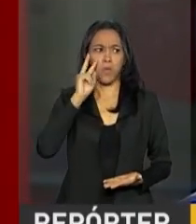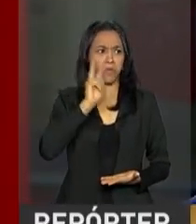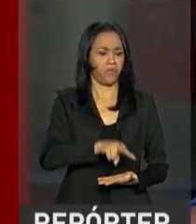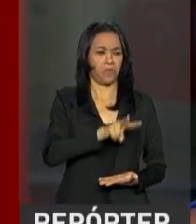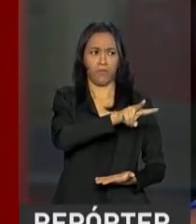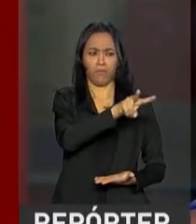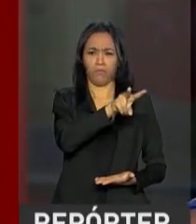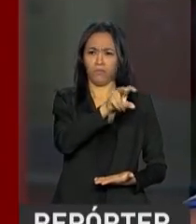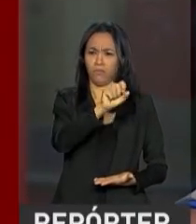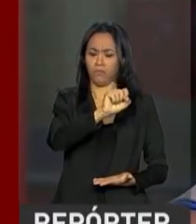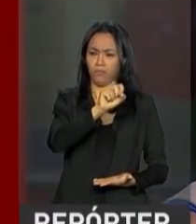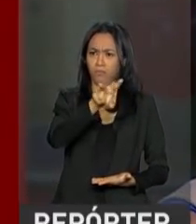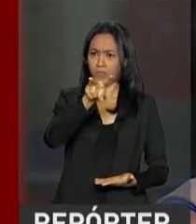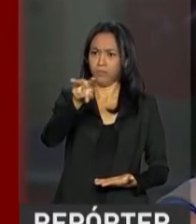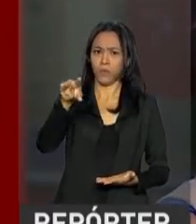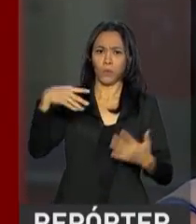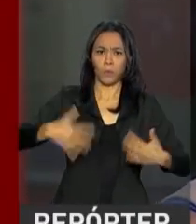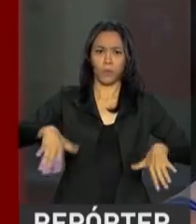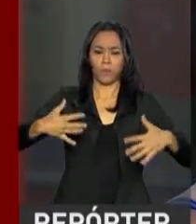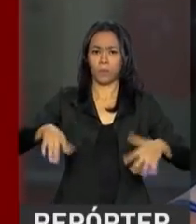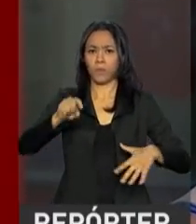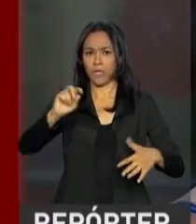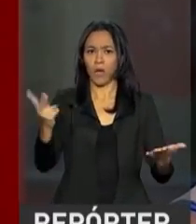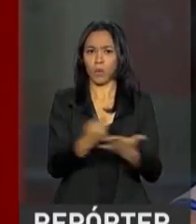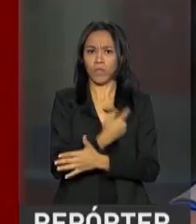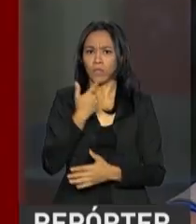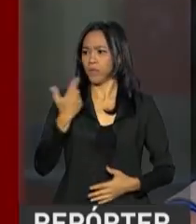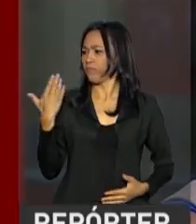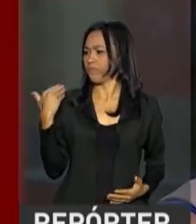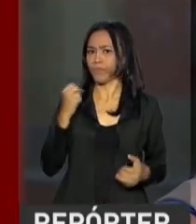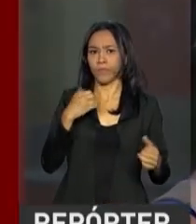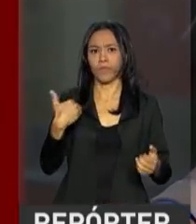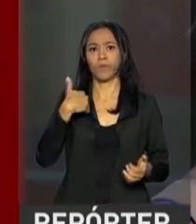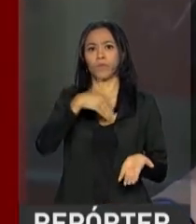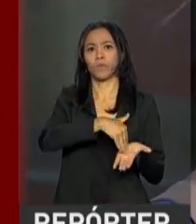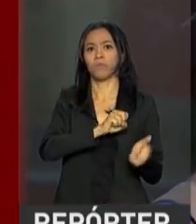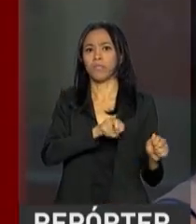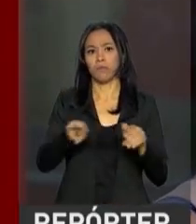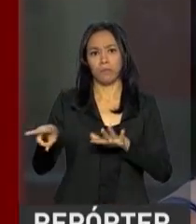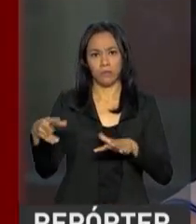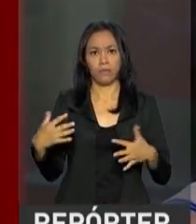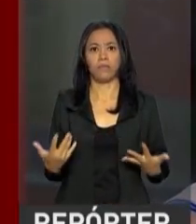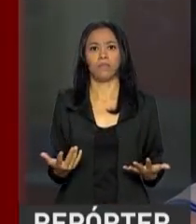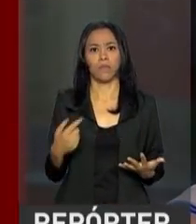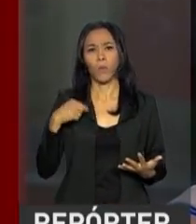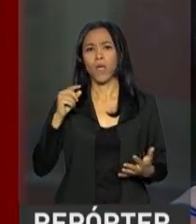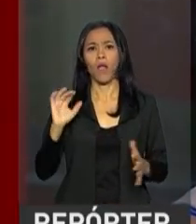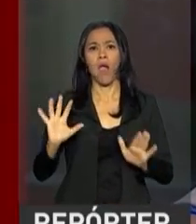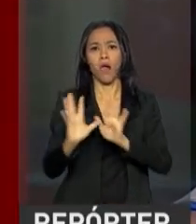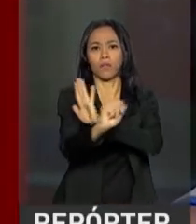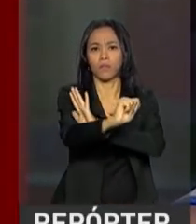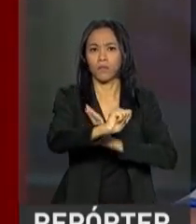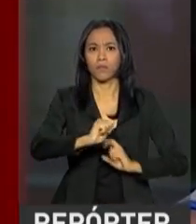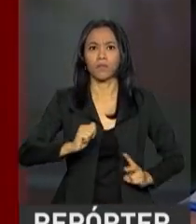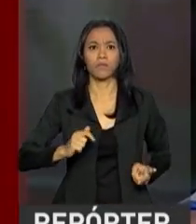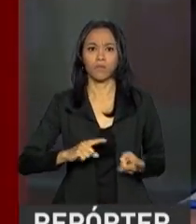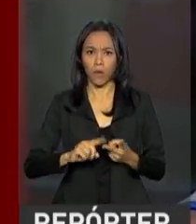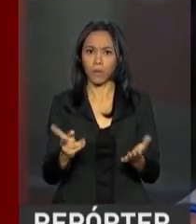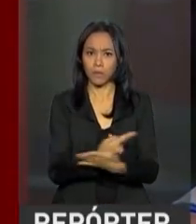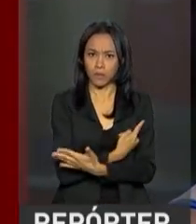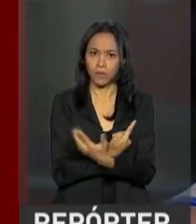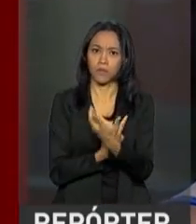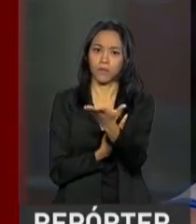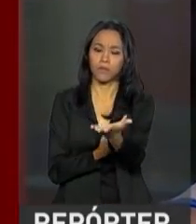passando por situações como tem passado nessas últimas semanas de assalto é